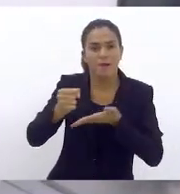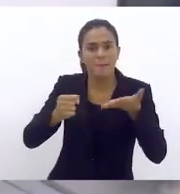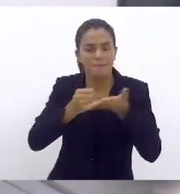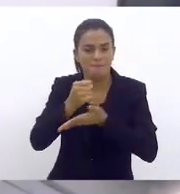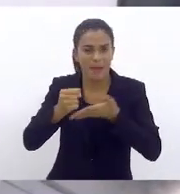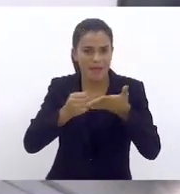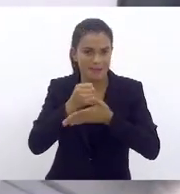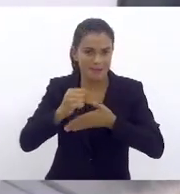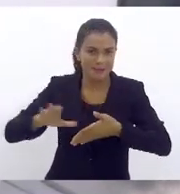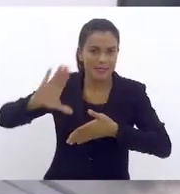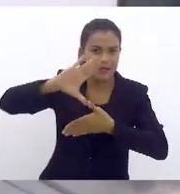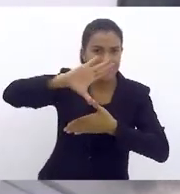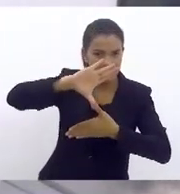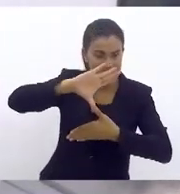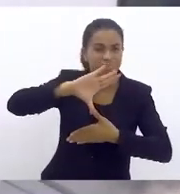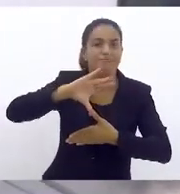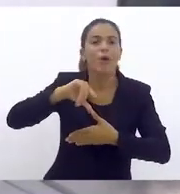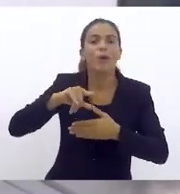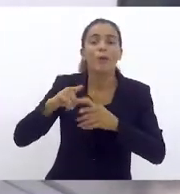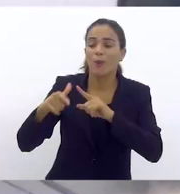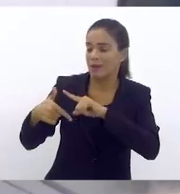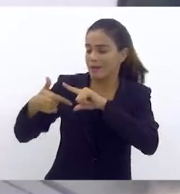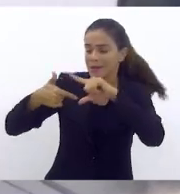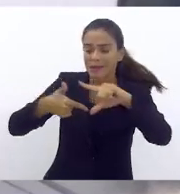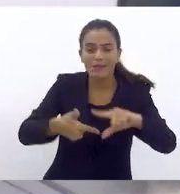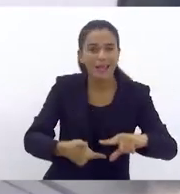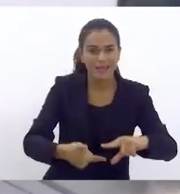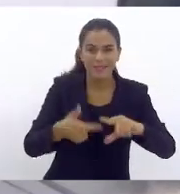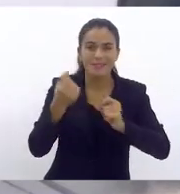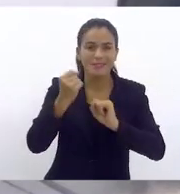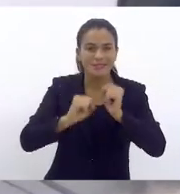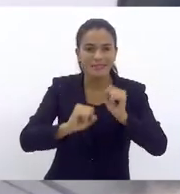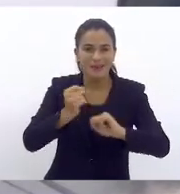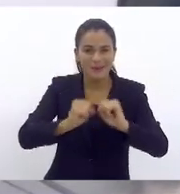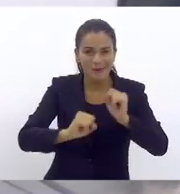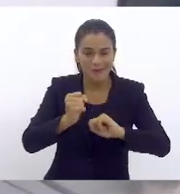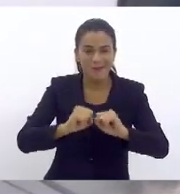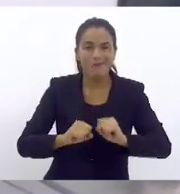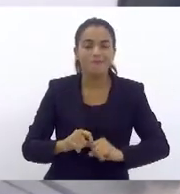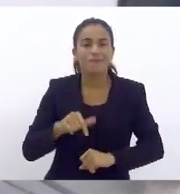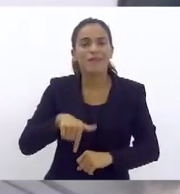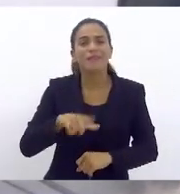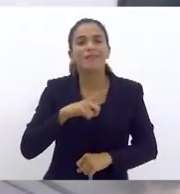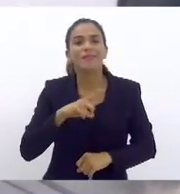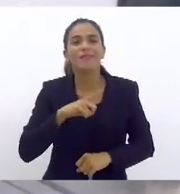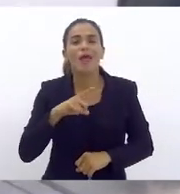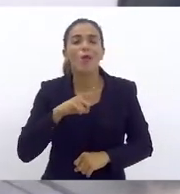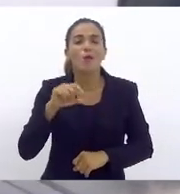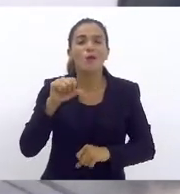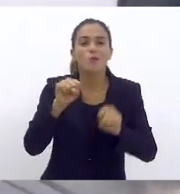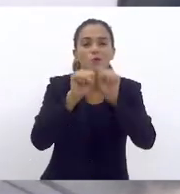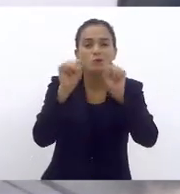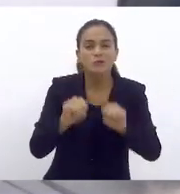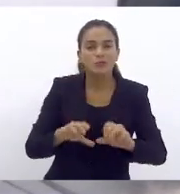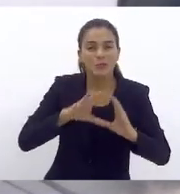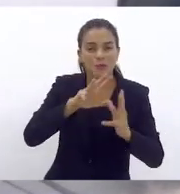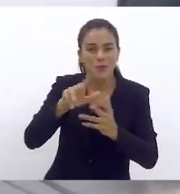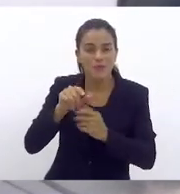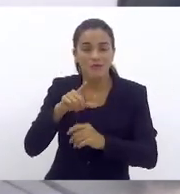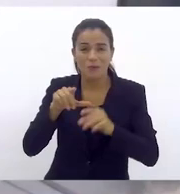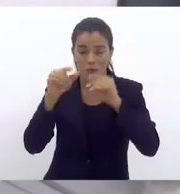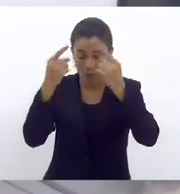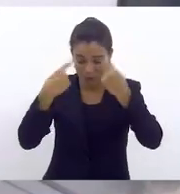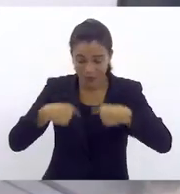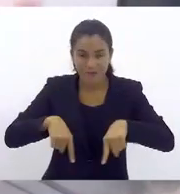América Latina uma tradição industrial da América Latina nós temos um sistema Universal nós temos mais de 200 milhões